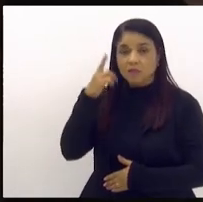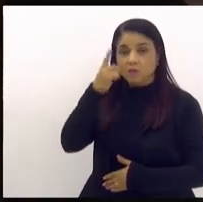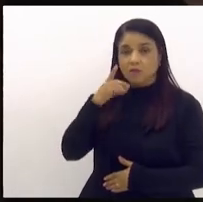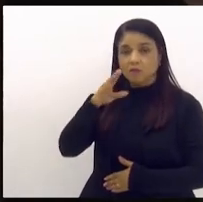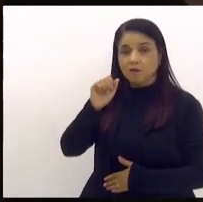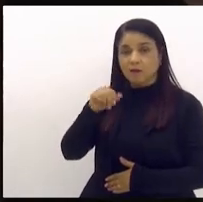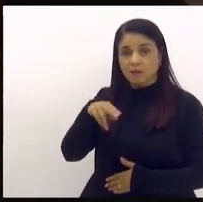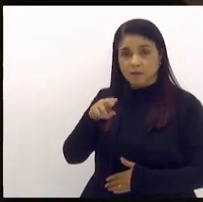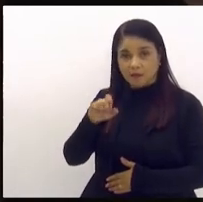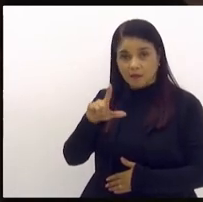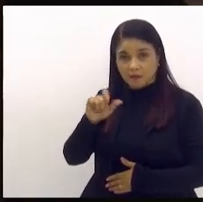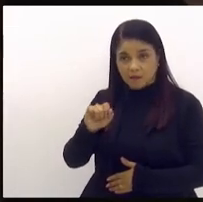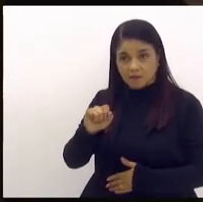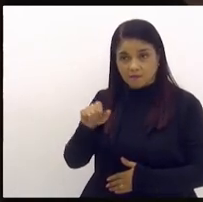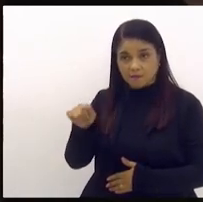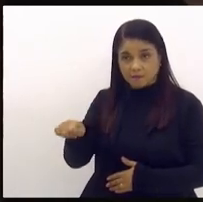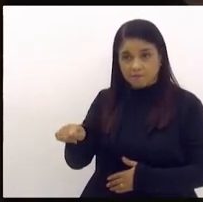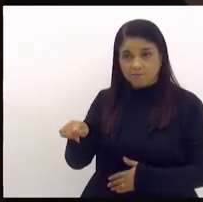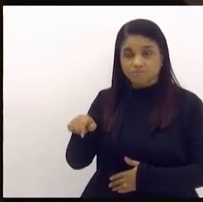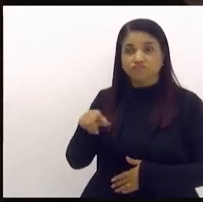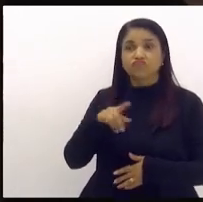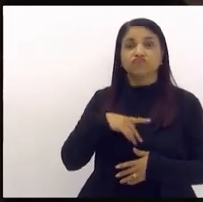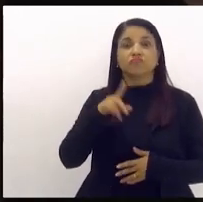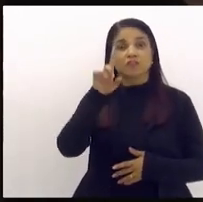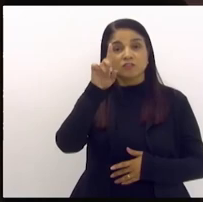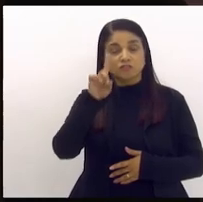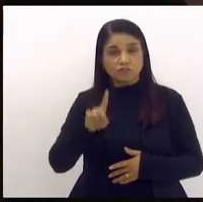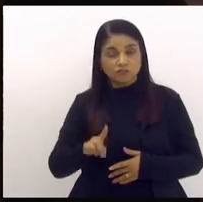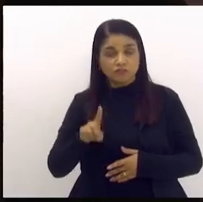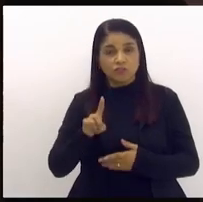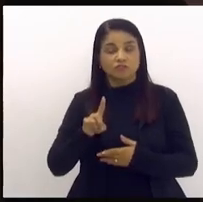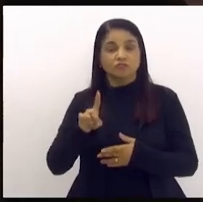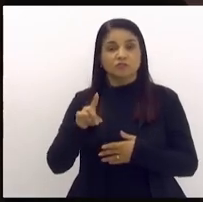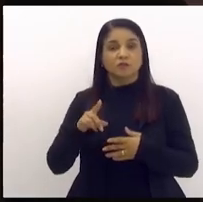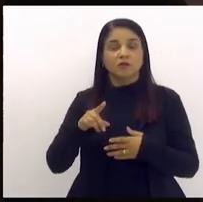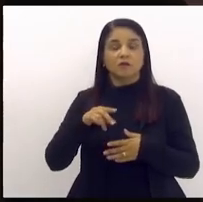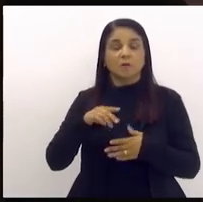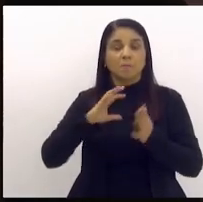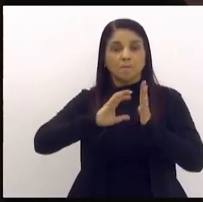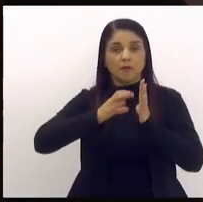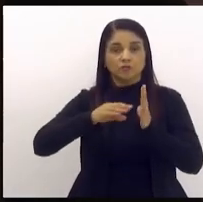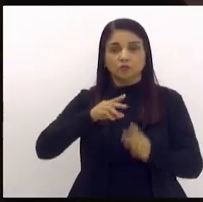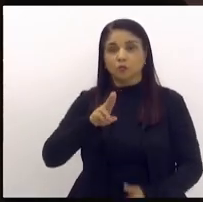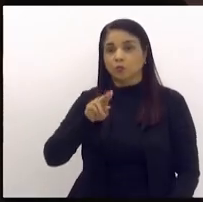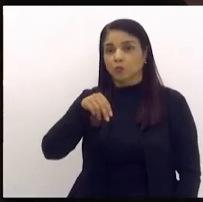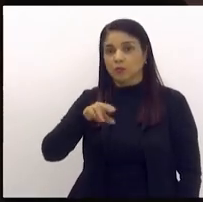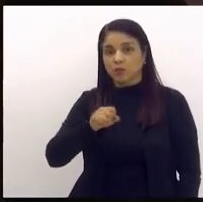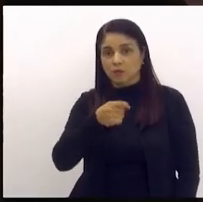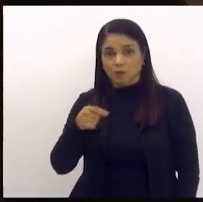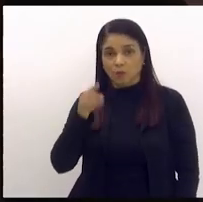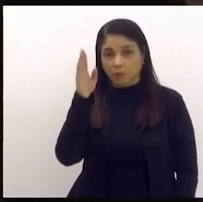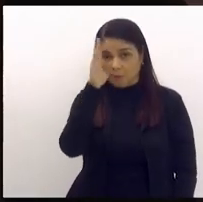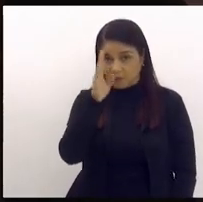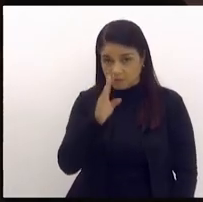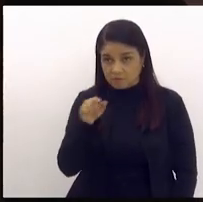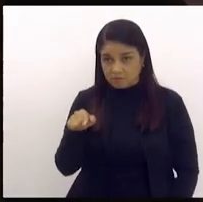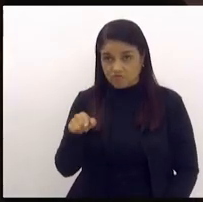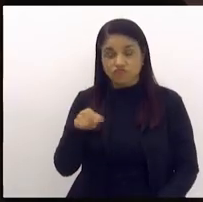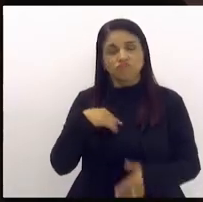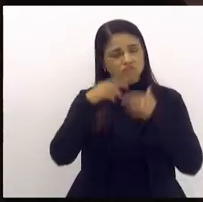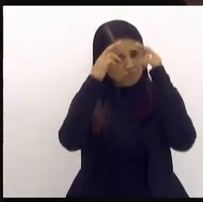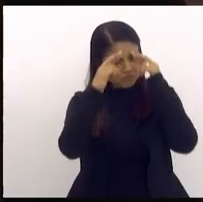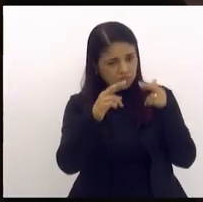conosco, dirigente máximo do Partido União Brasil, que eu tenho muito respeito, não só aos dirigentes regionais, mas aos